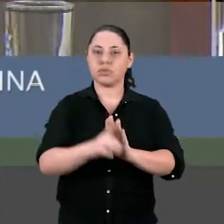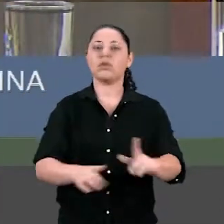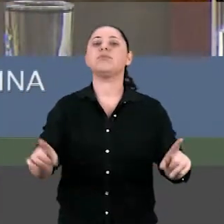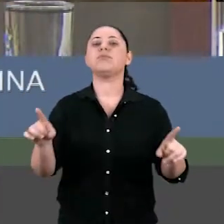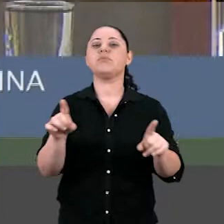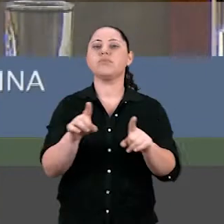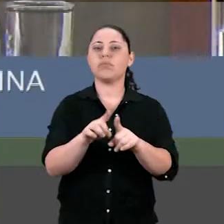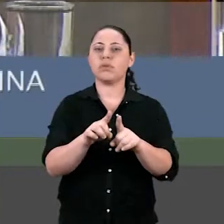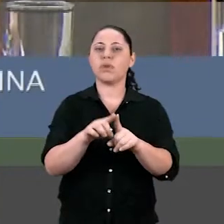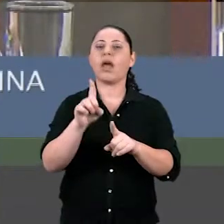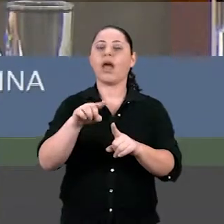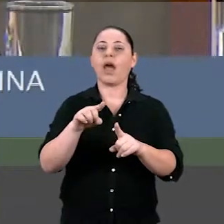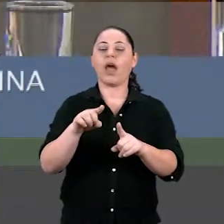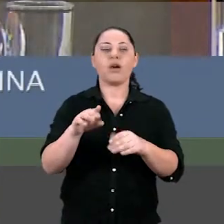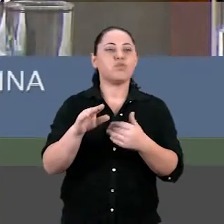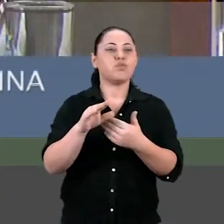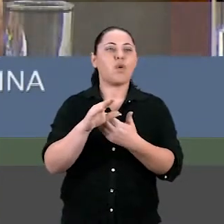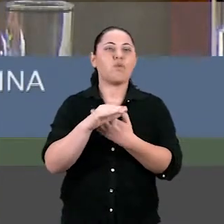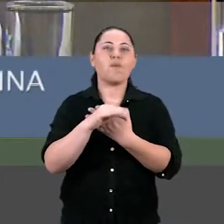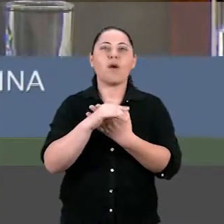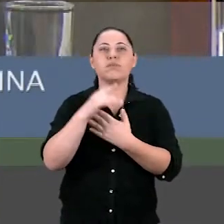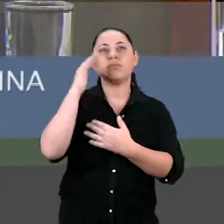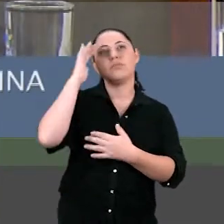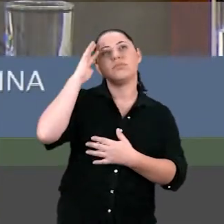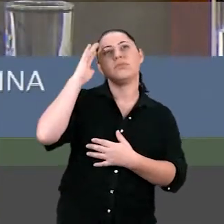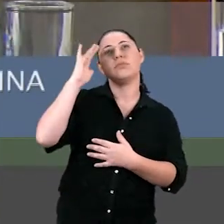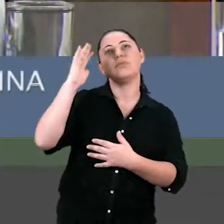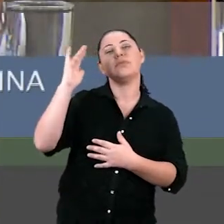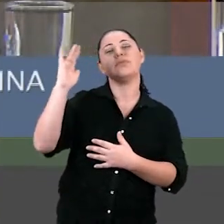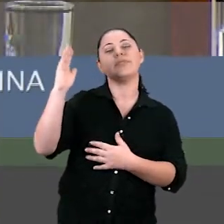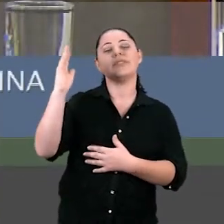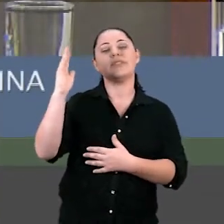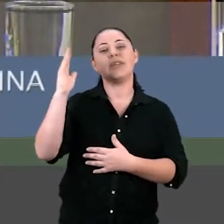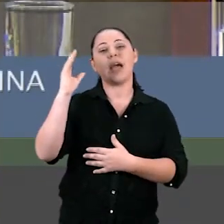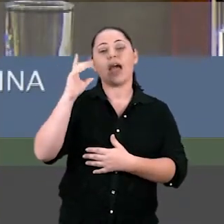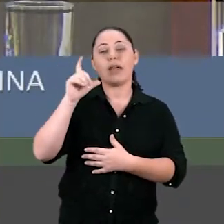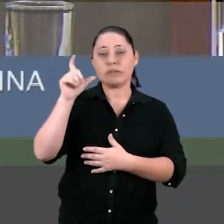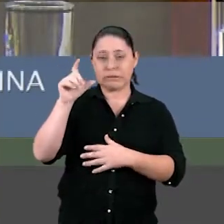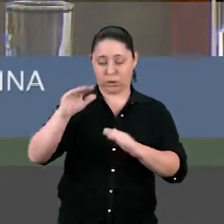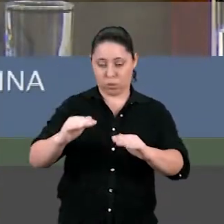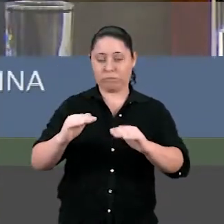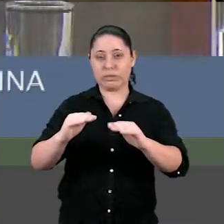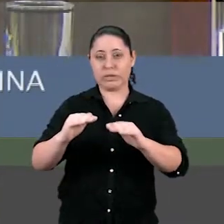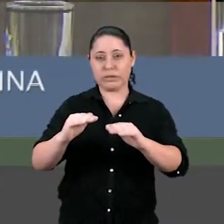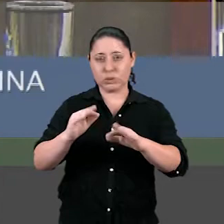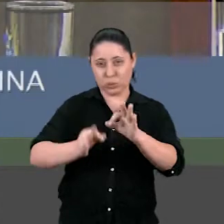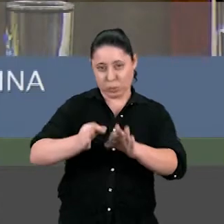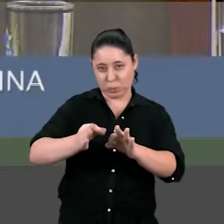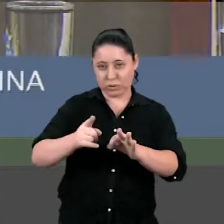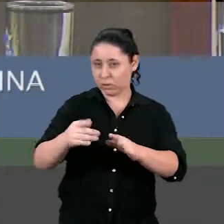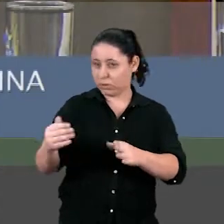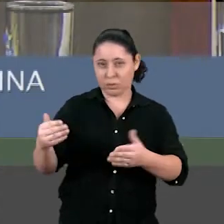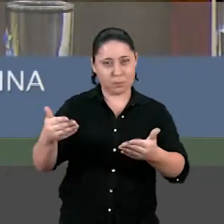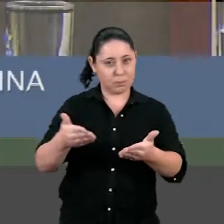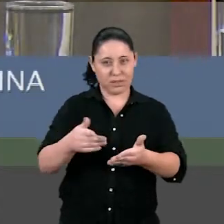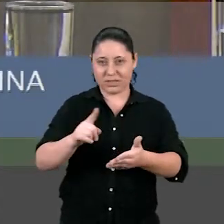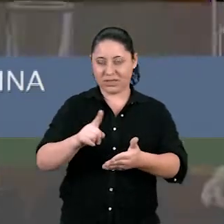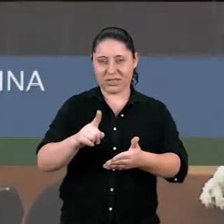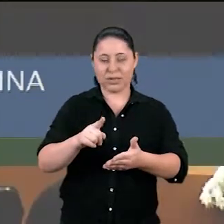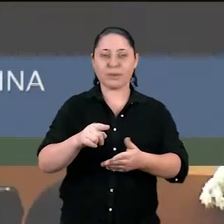fora das asas. Vossa Excelência não estava presente, por isso tomei a liberdade de repetir. Tá?